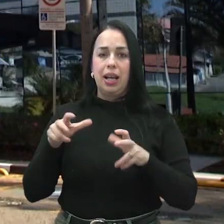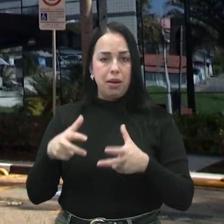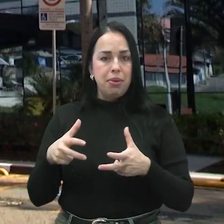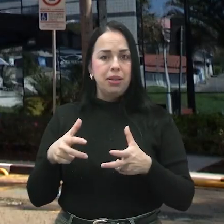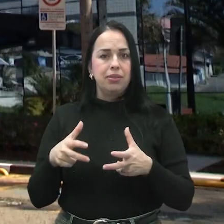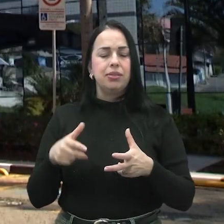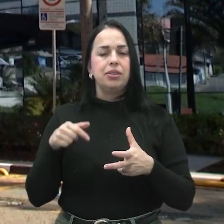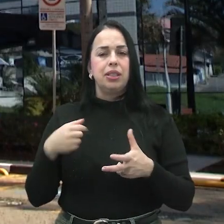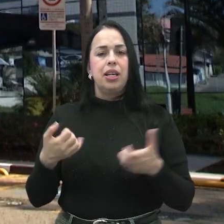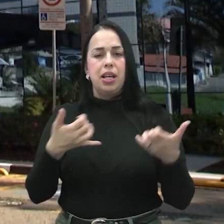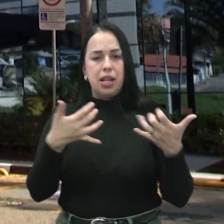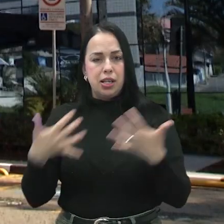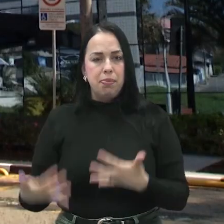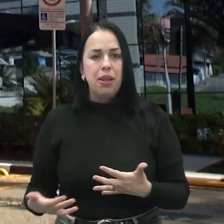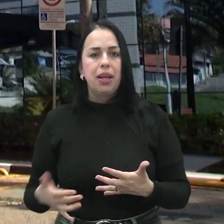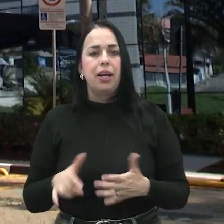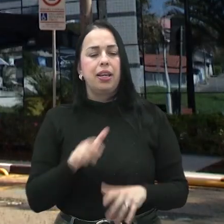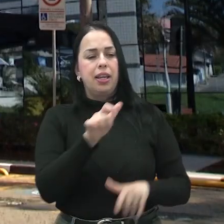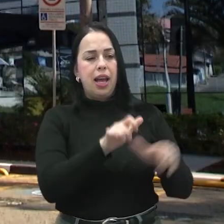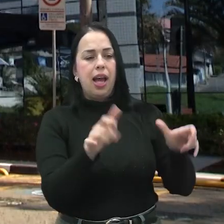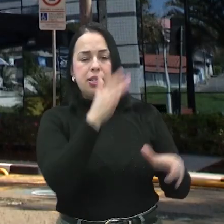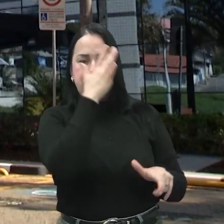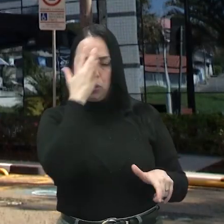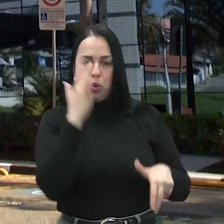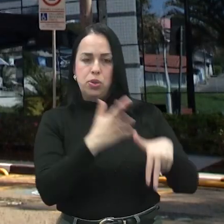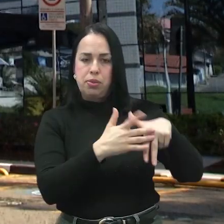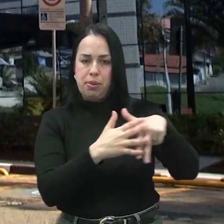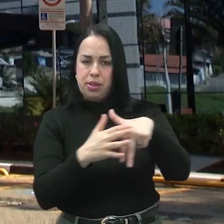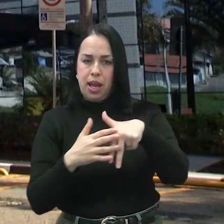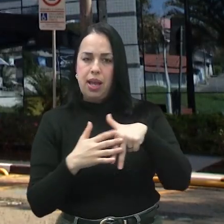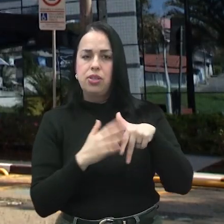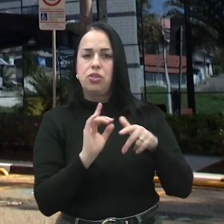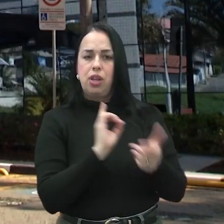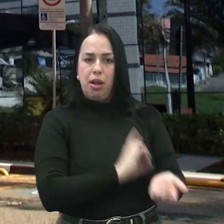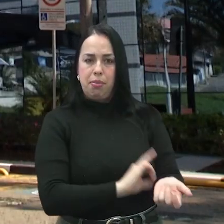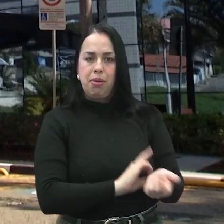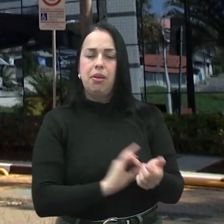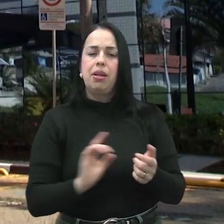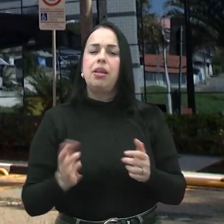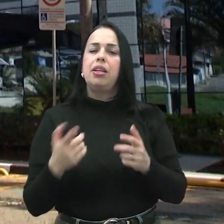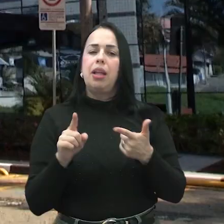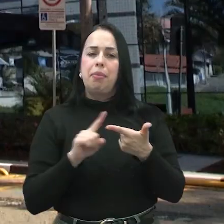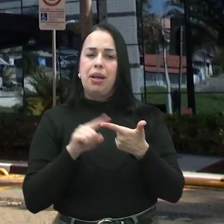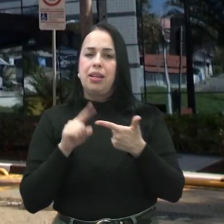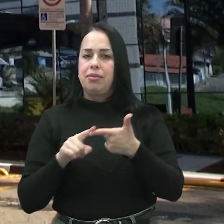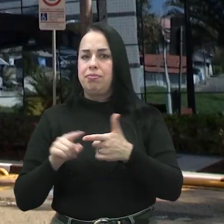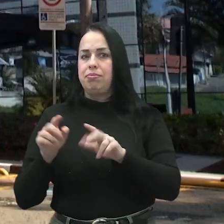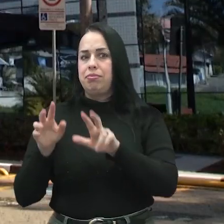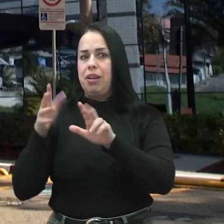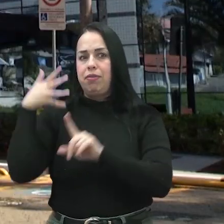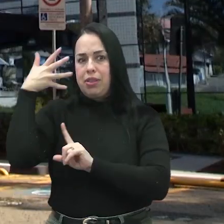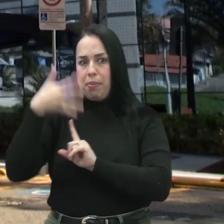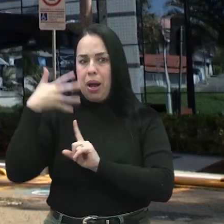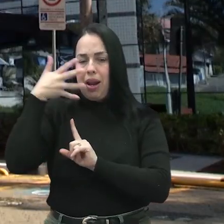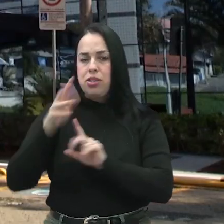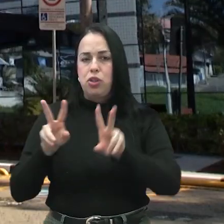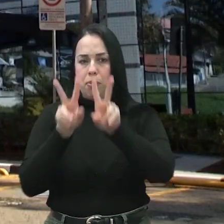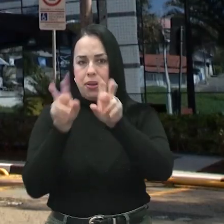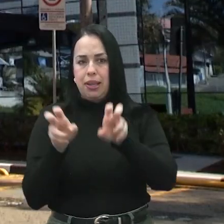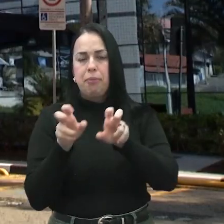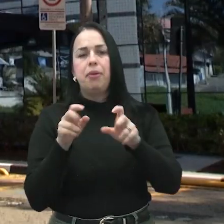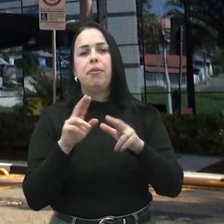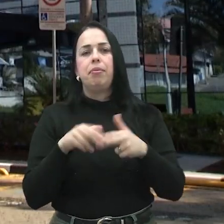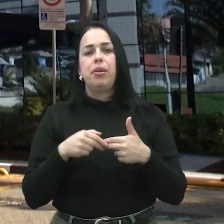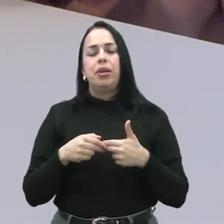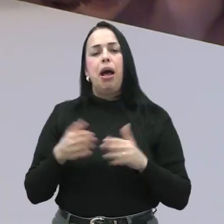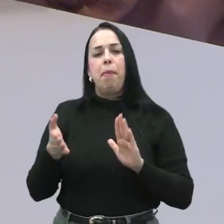dos Campos, a garantia do acolhimento a pacientes diabéticos e a realização de ações educativas sobre a doença são temas de leis